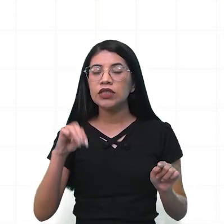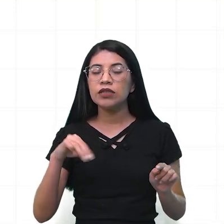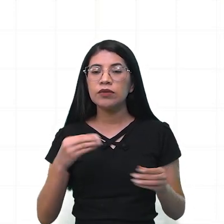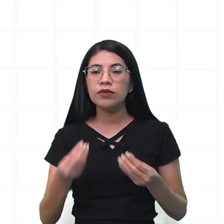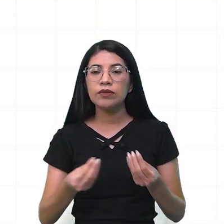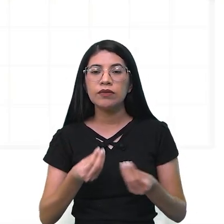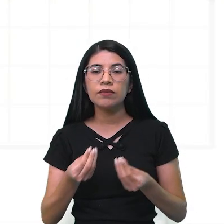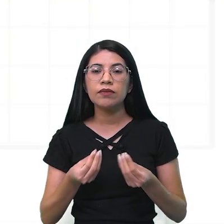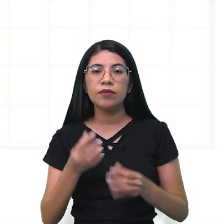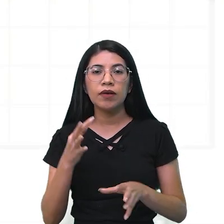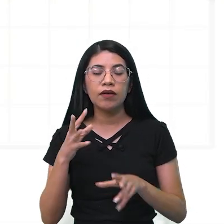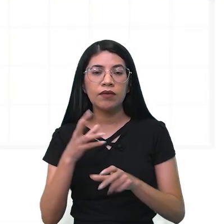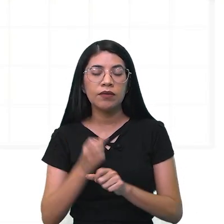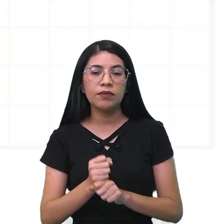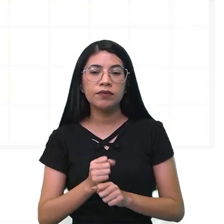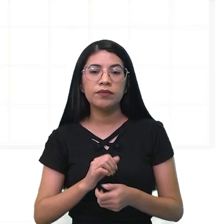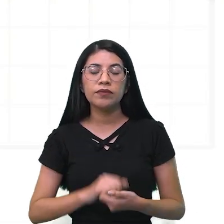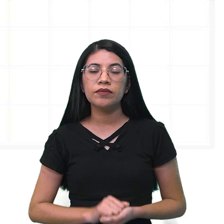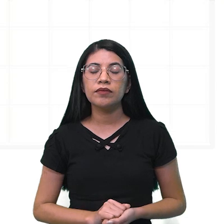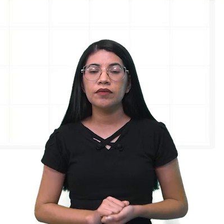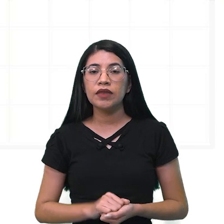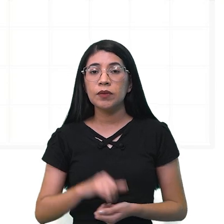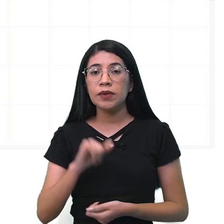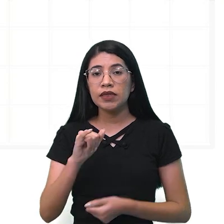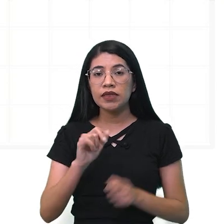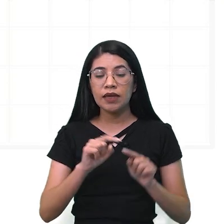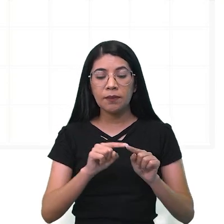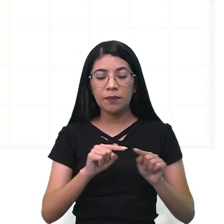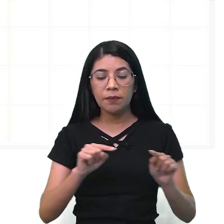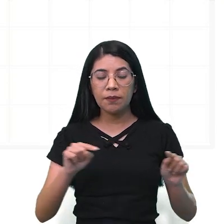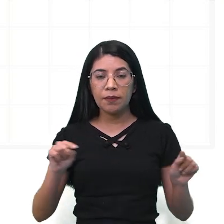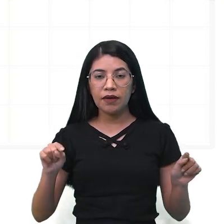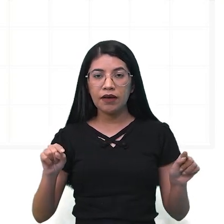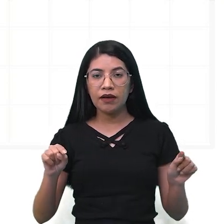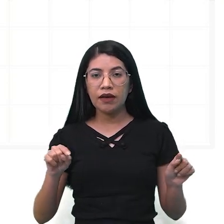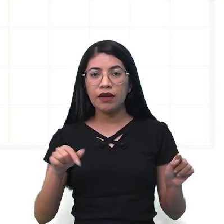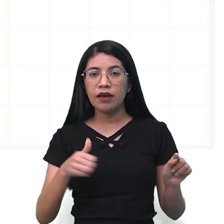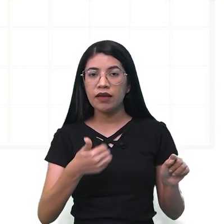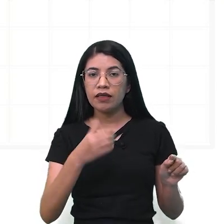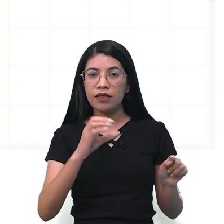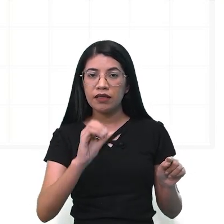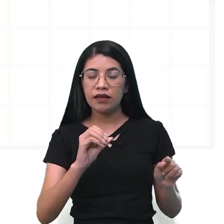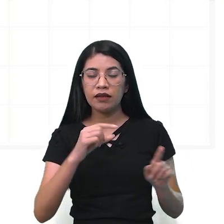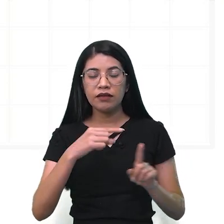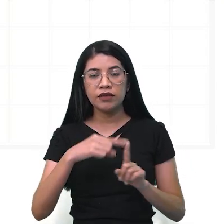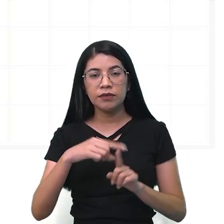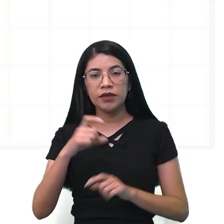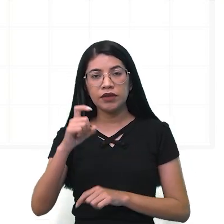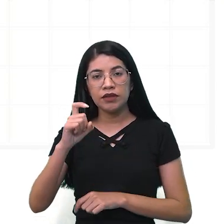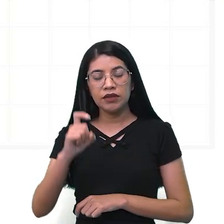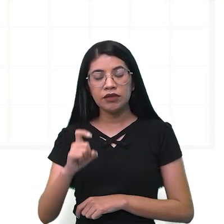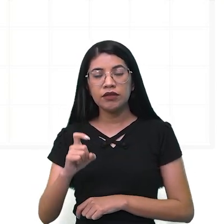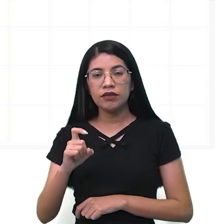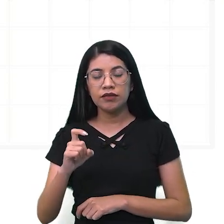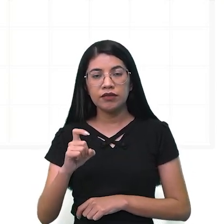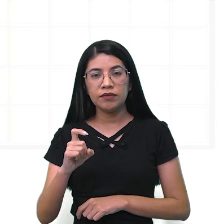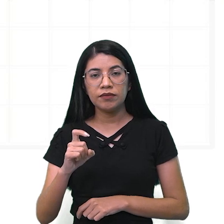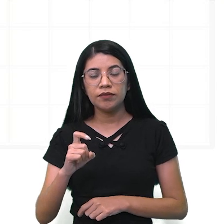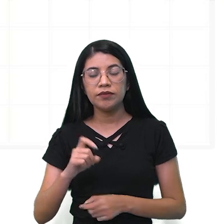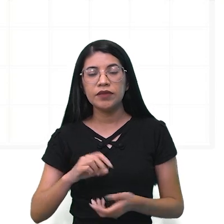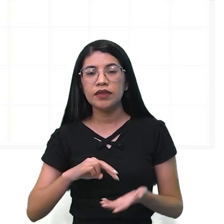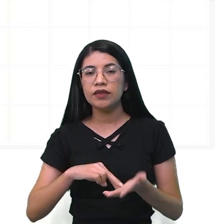ó. Se esse maior lado vale 10 mais x,